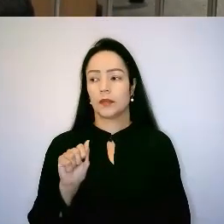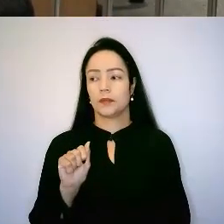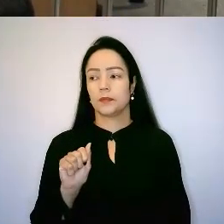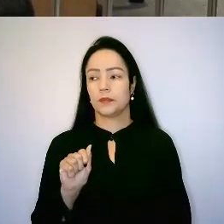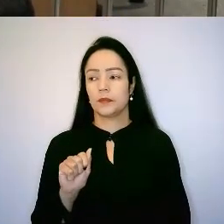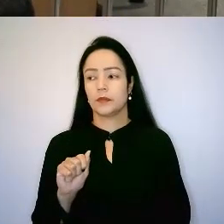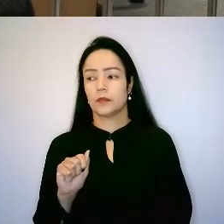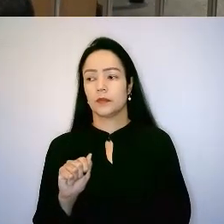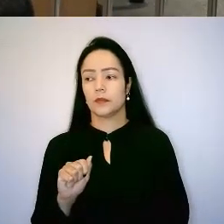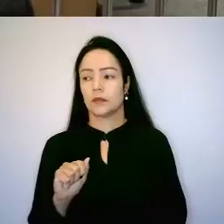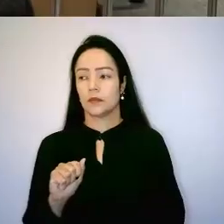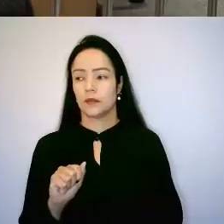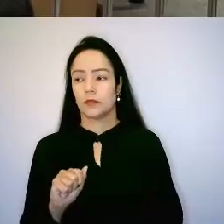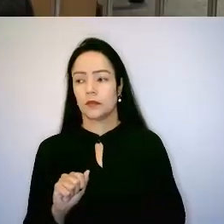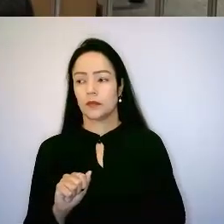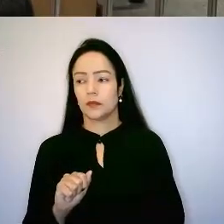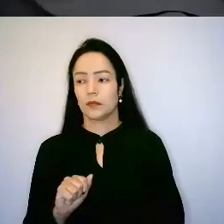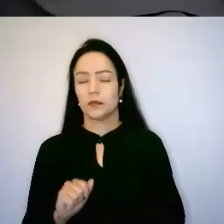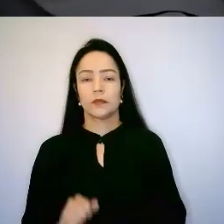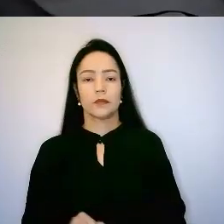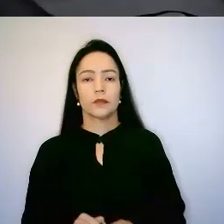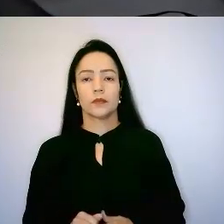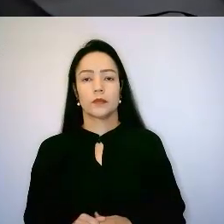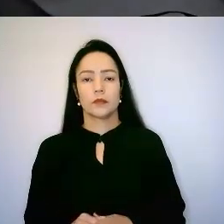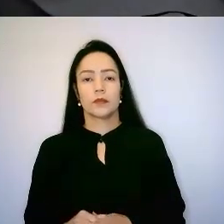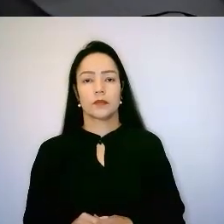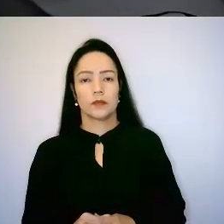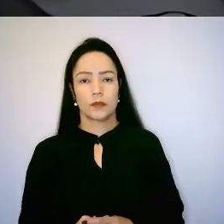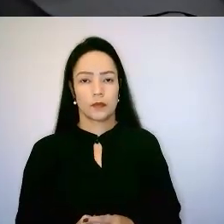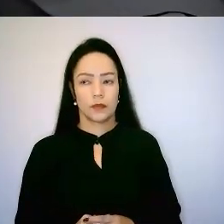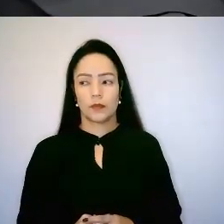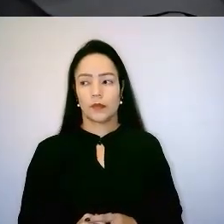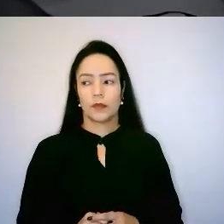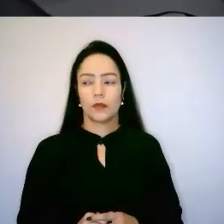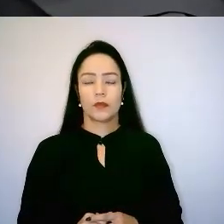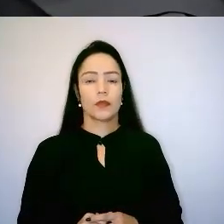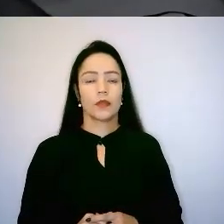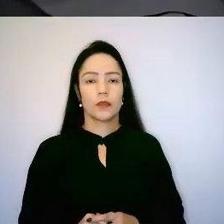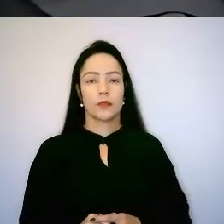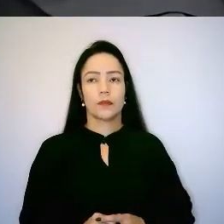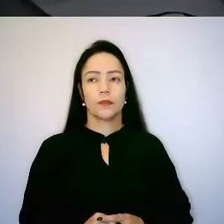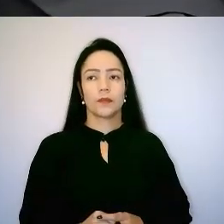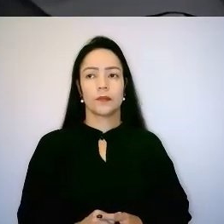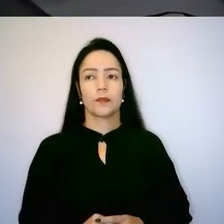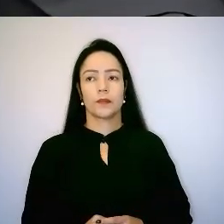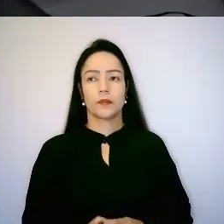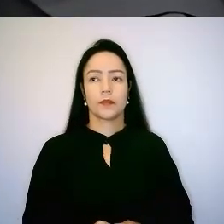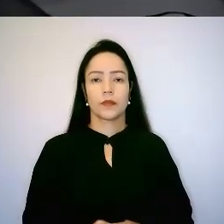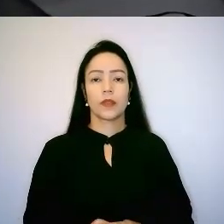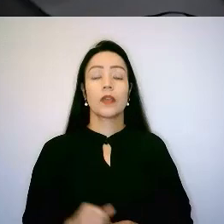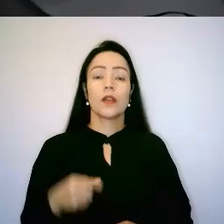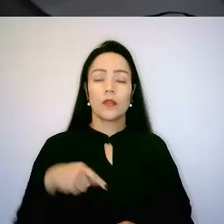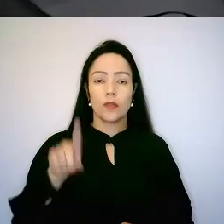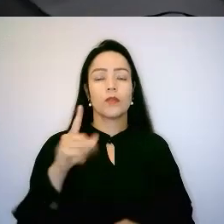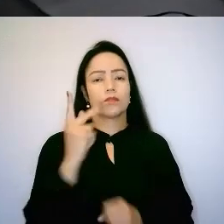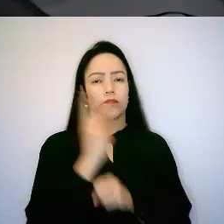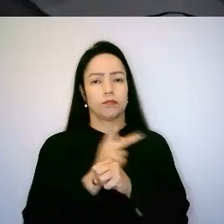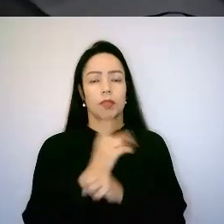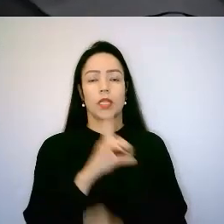o apelante foi atrás de Pedro né foi atrás de Douglas e